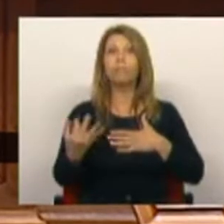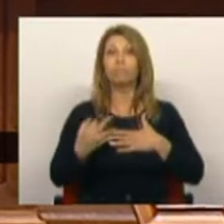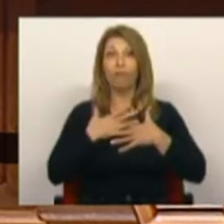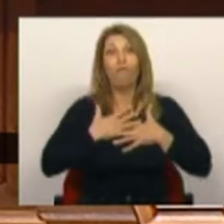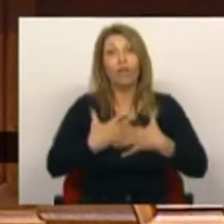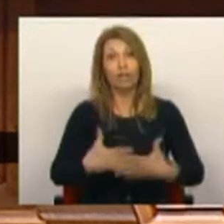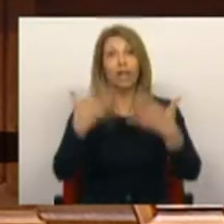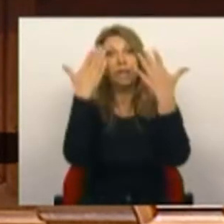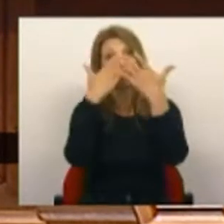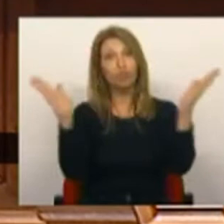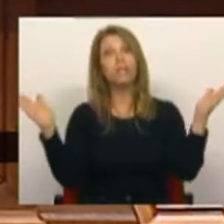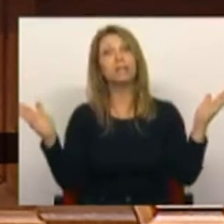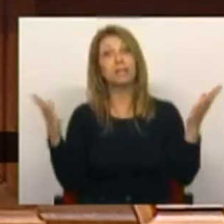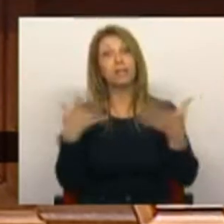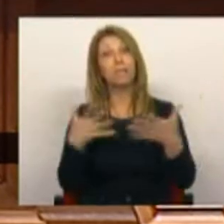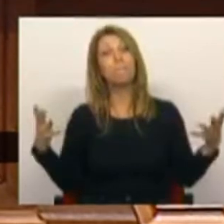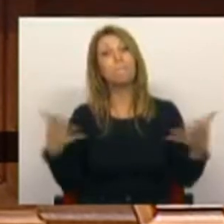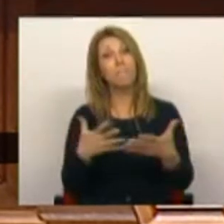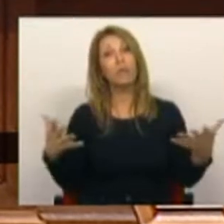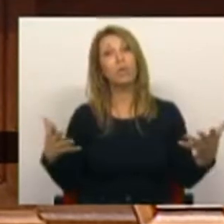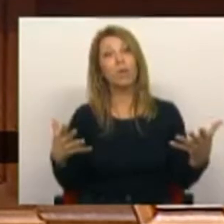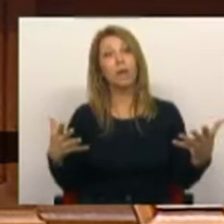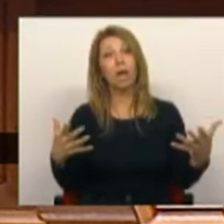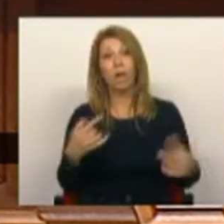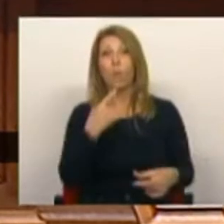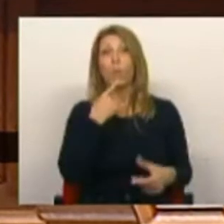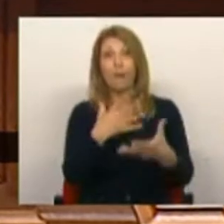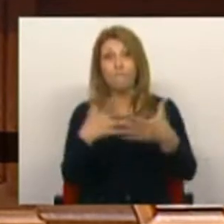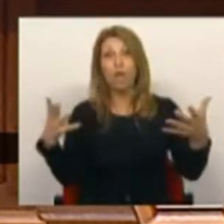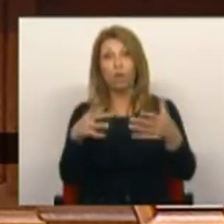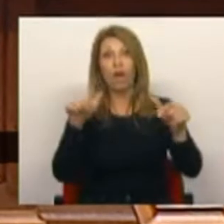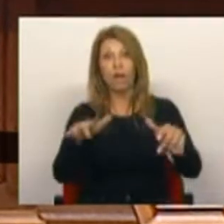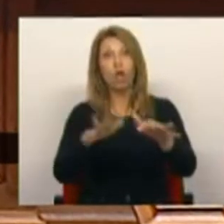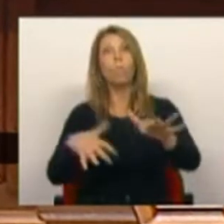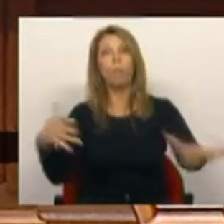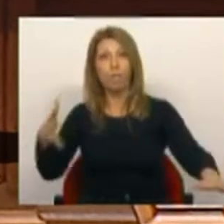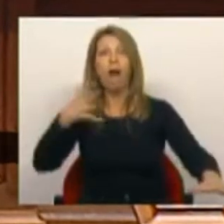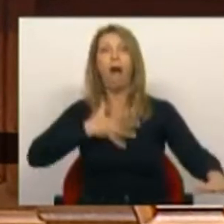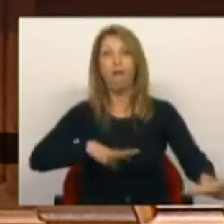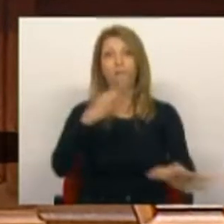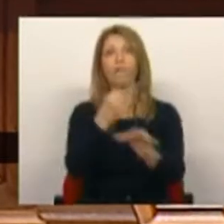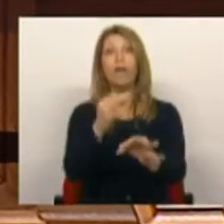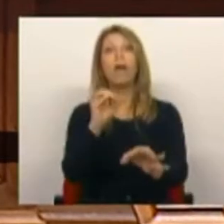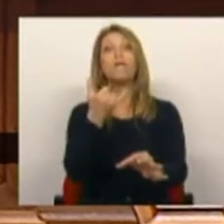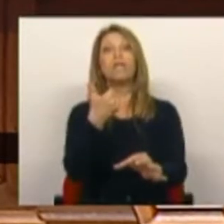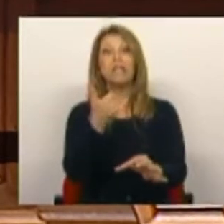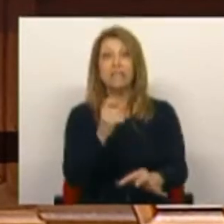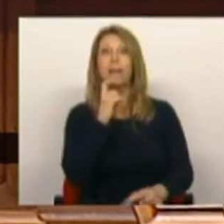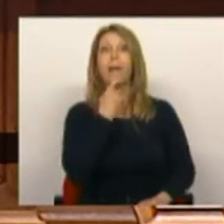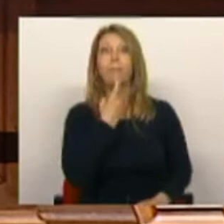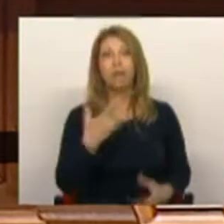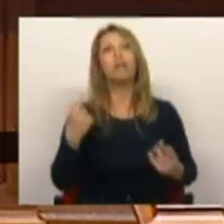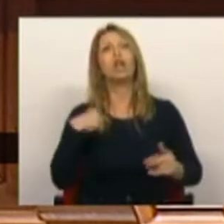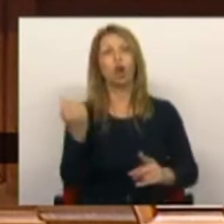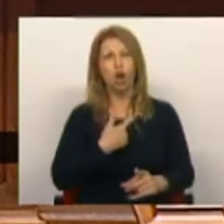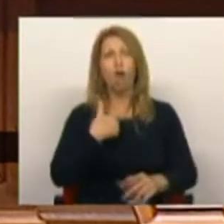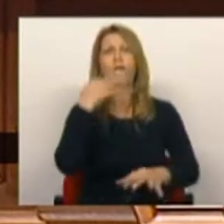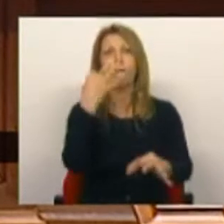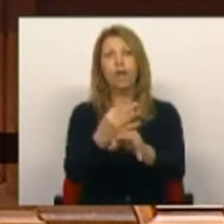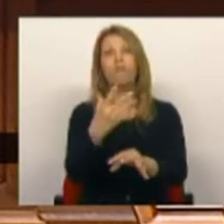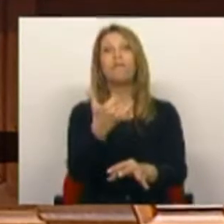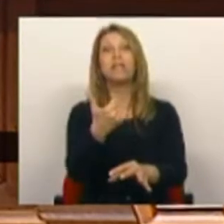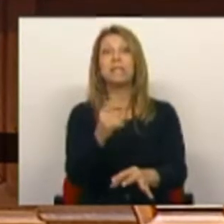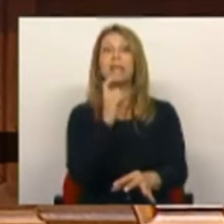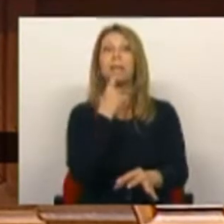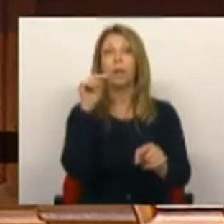democracia e da maioria, e há uma grande maioria neste Parlamento que quer celebrar o 25 de Abril e vamos celebrar o 25 de Abril neste